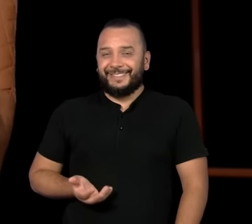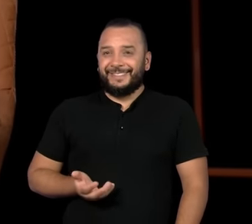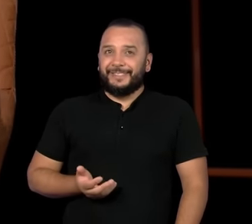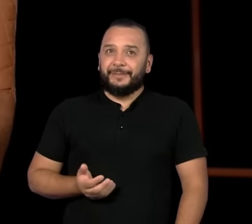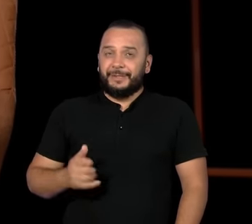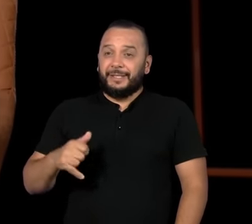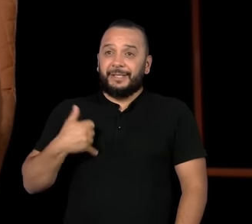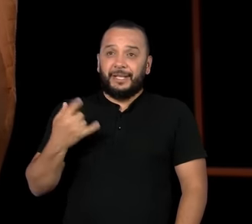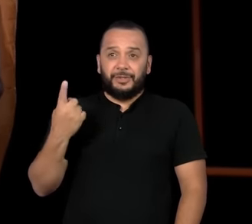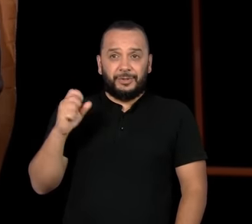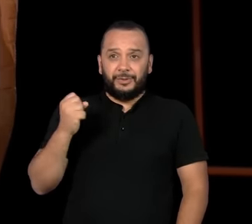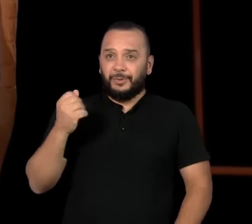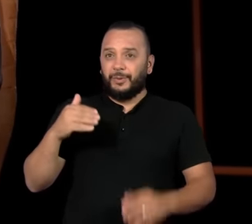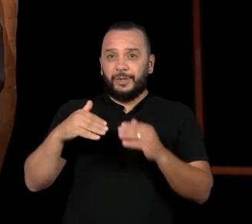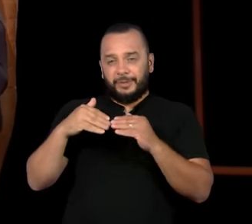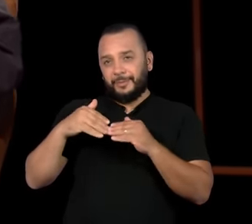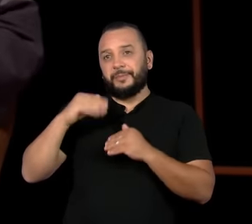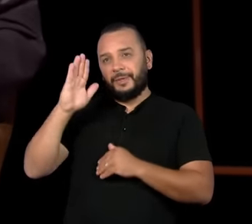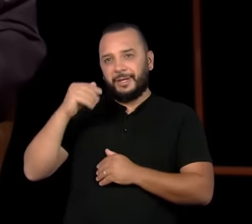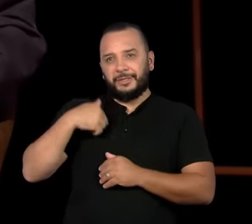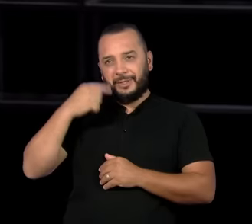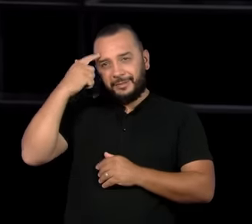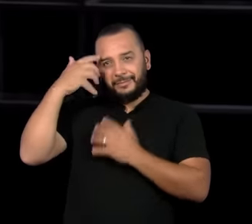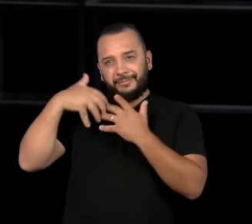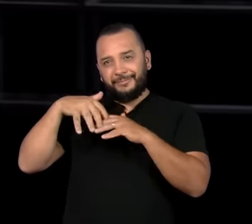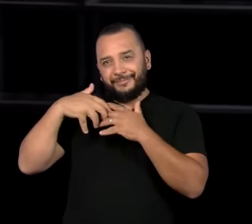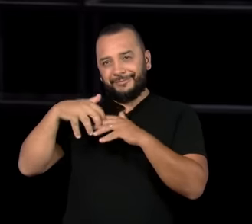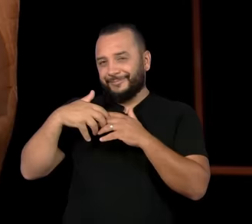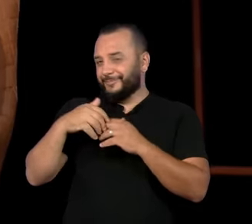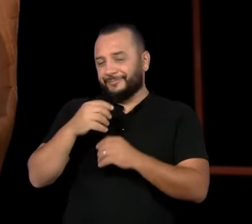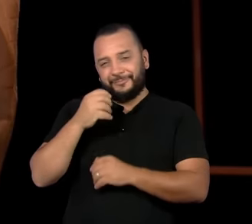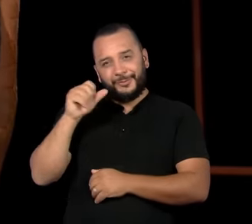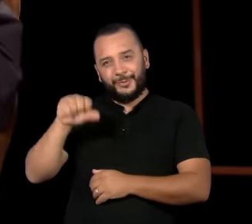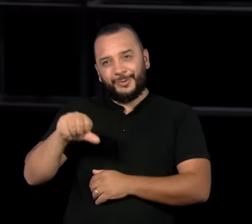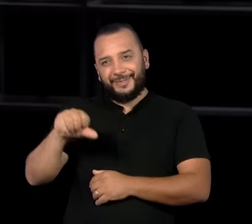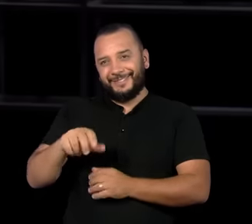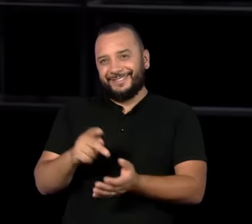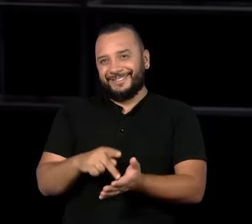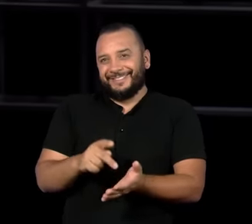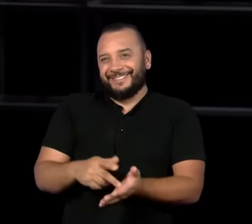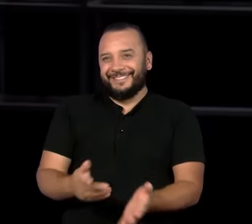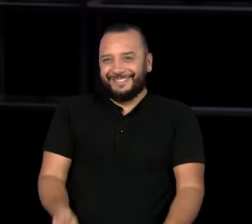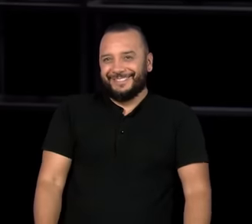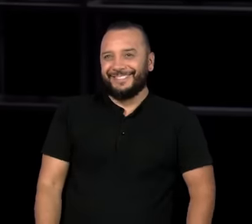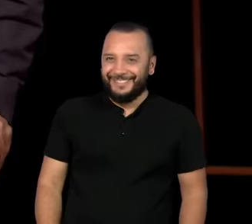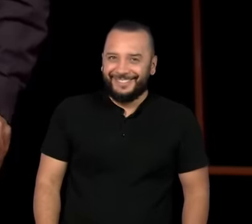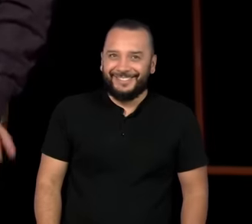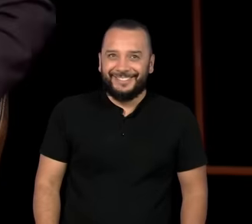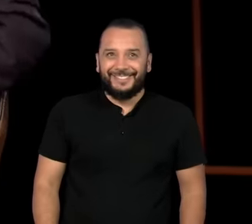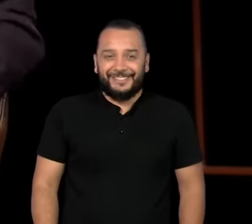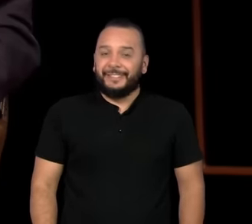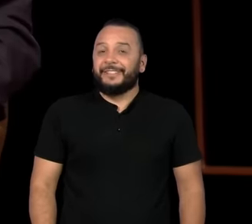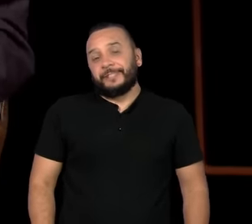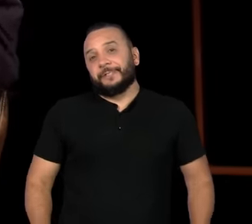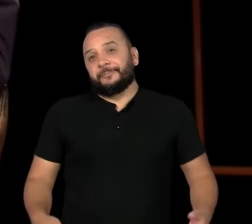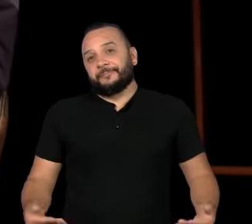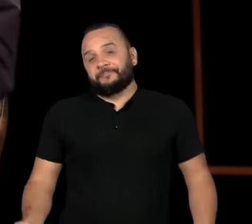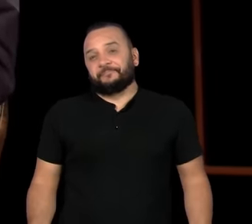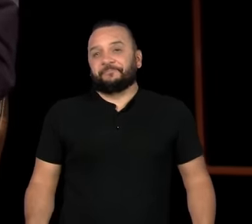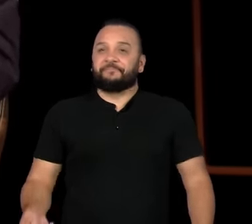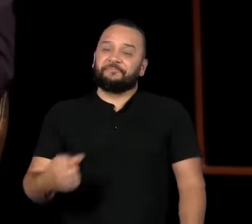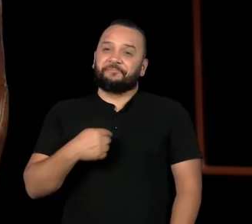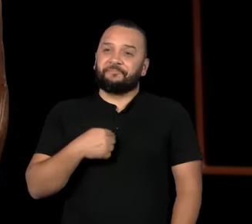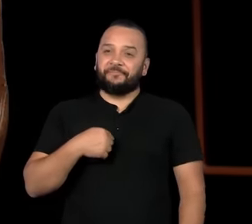dos 18 anos, a memória não ajuda muito. Né? Verdade. Eu já passei um pouco dos 18. Lá, ainda